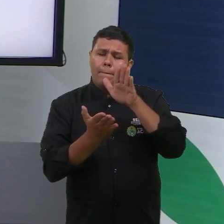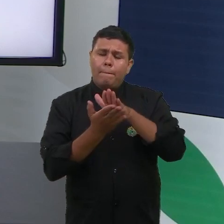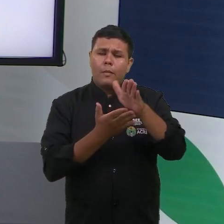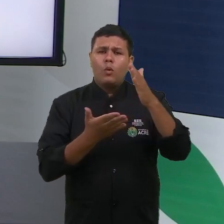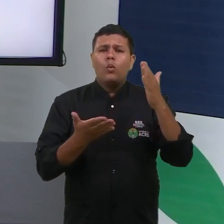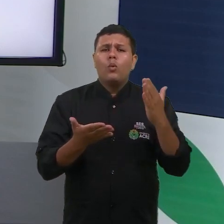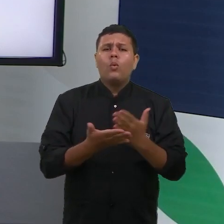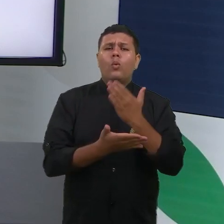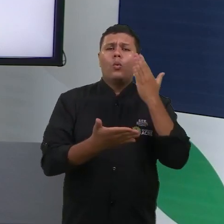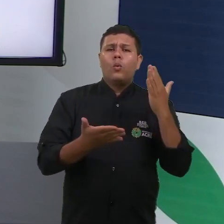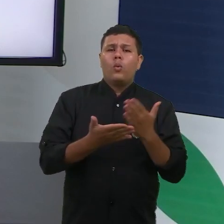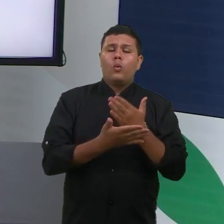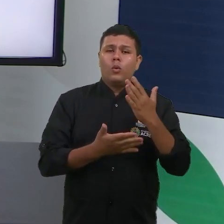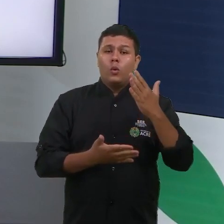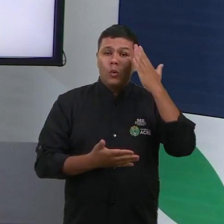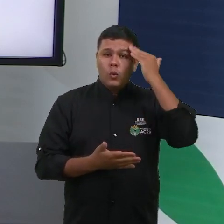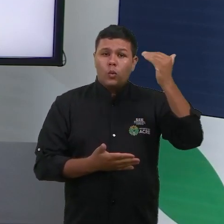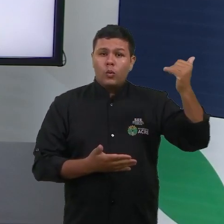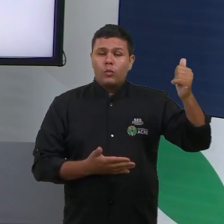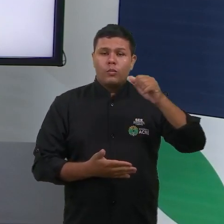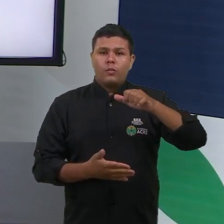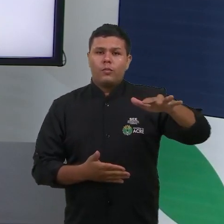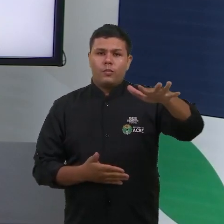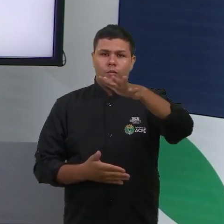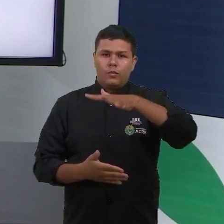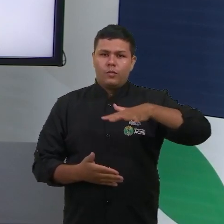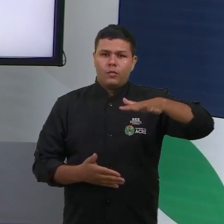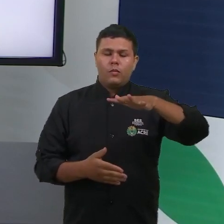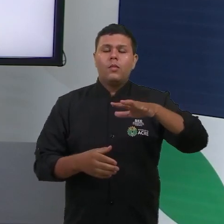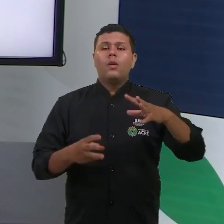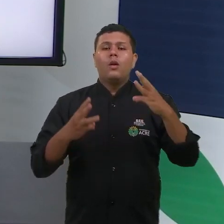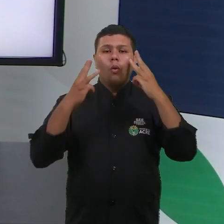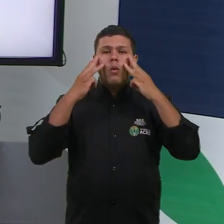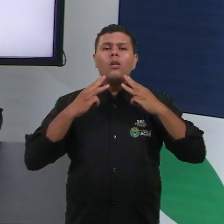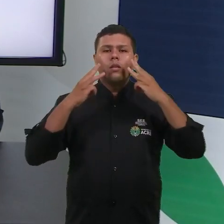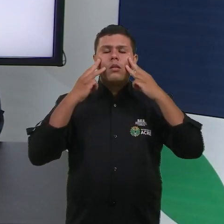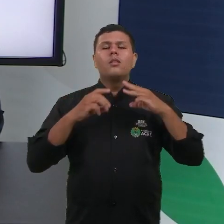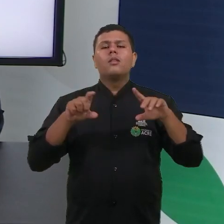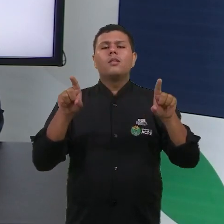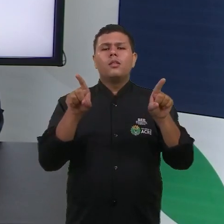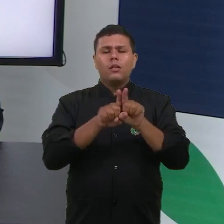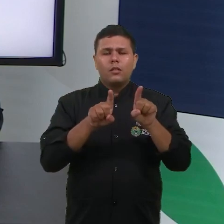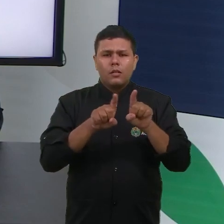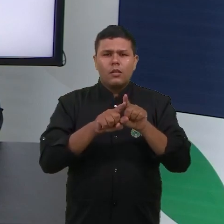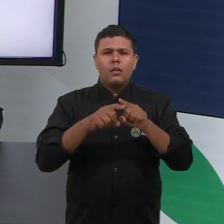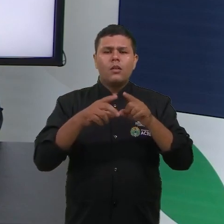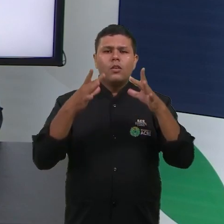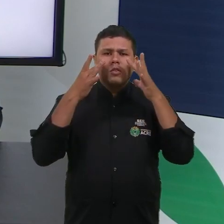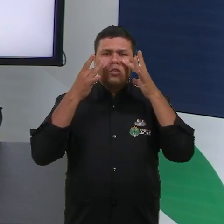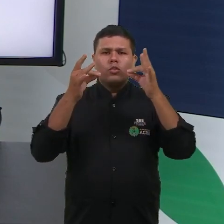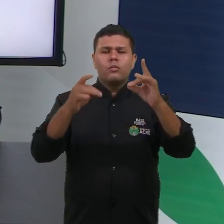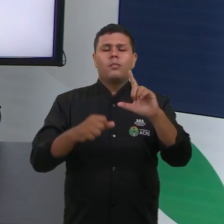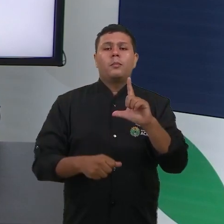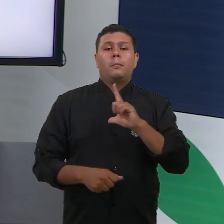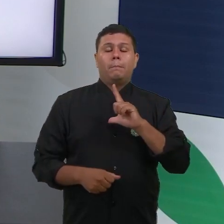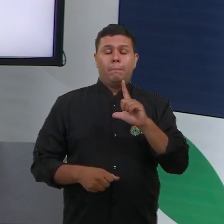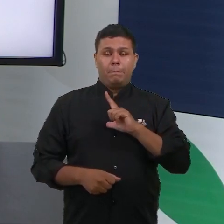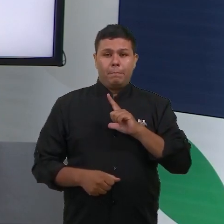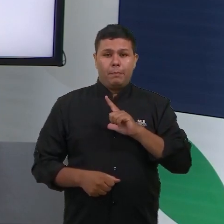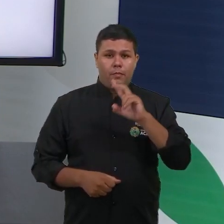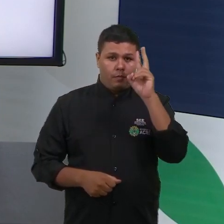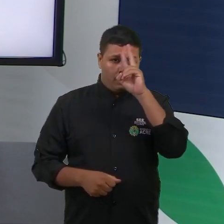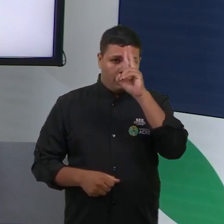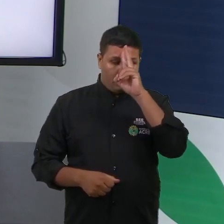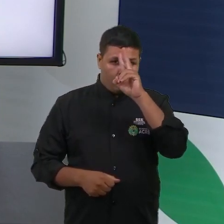mais famoso nessa área, mas o Wallace, ele tem também o seu mérito. Então, alguns historiadores da ciência consideram